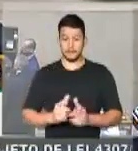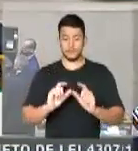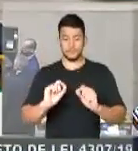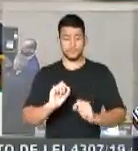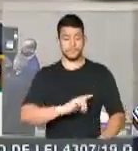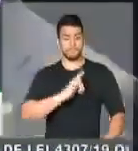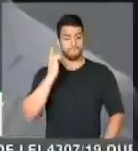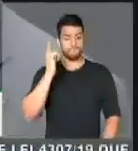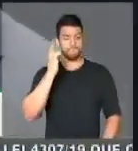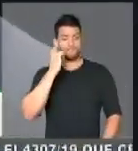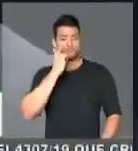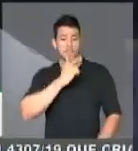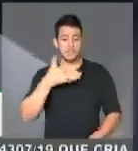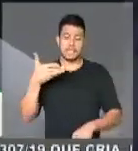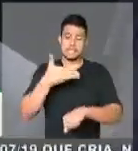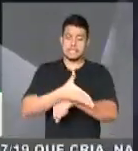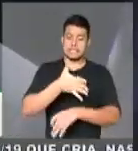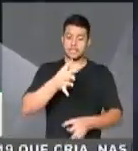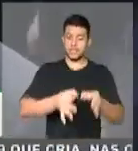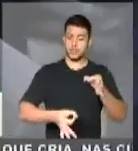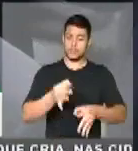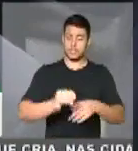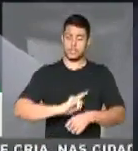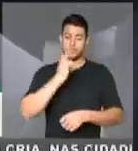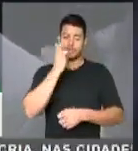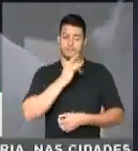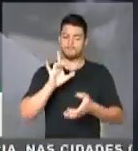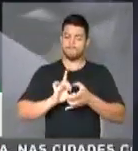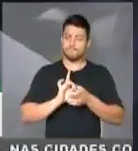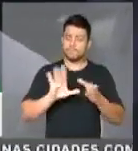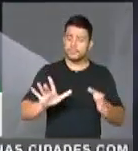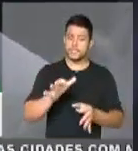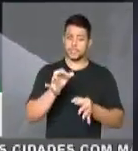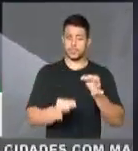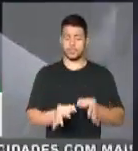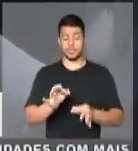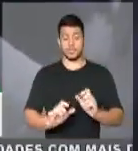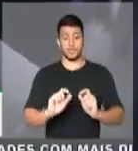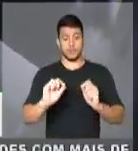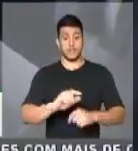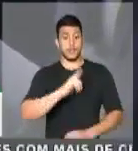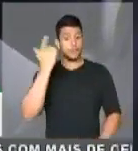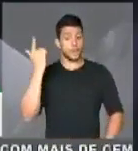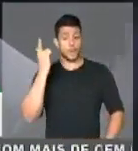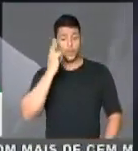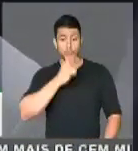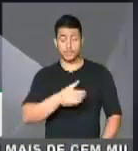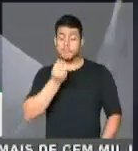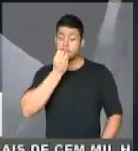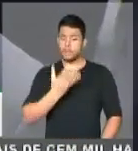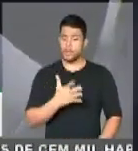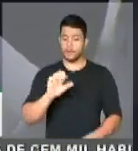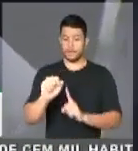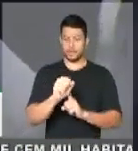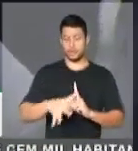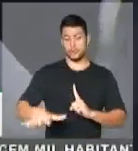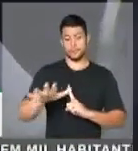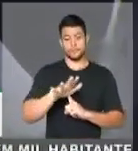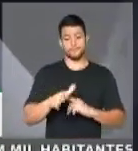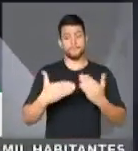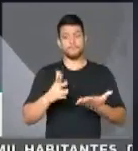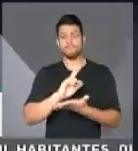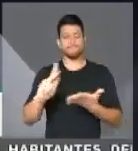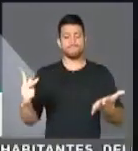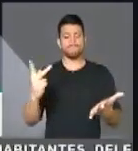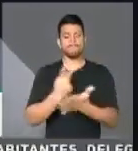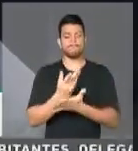à justiça, a democratização do acesso à justiça é uma conquista da sociedade brasileira. E ela se dá